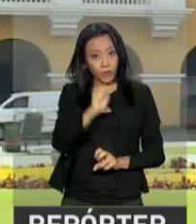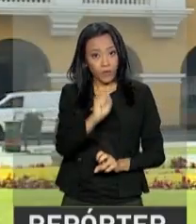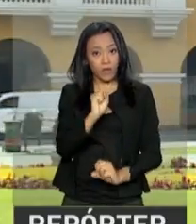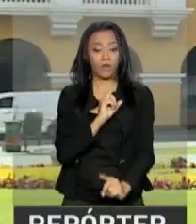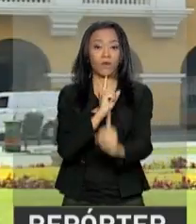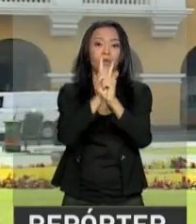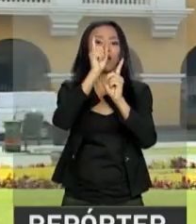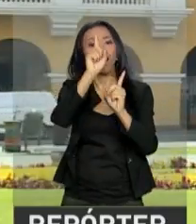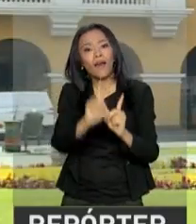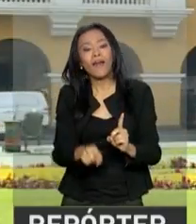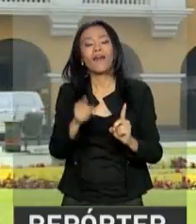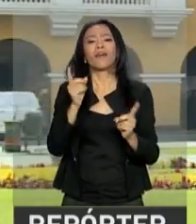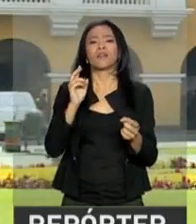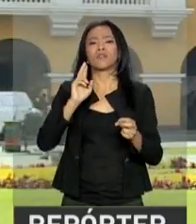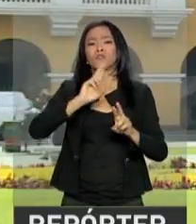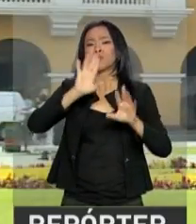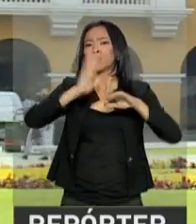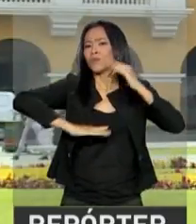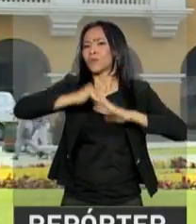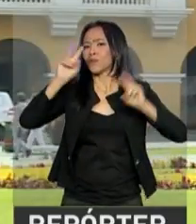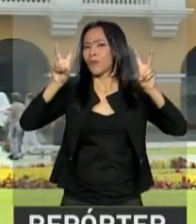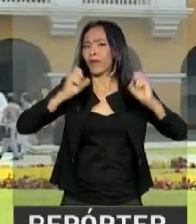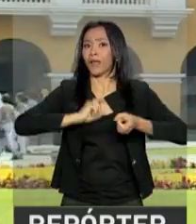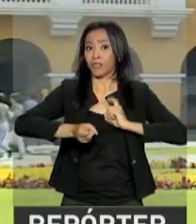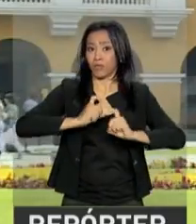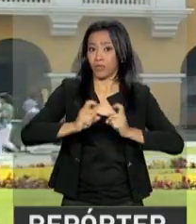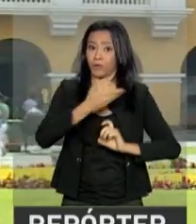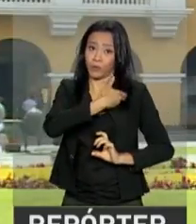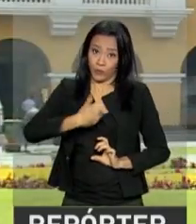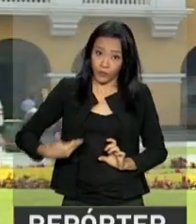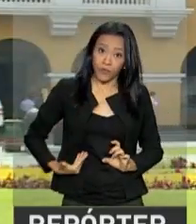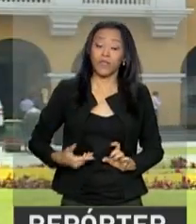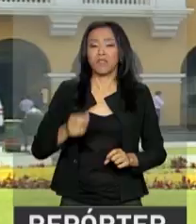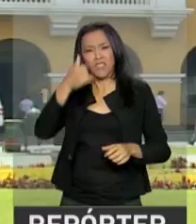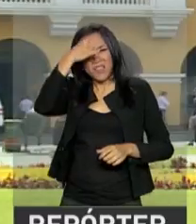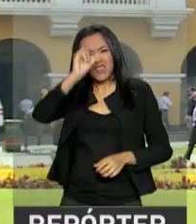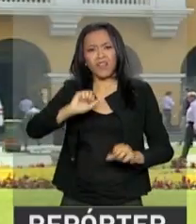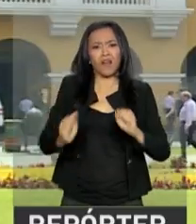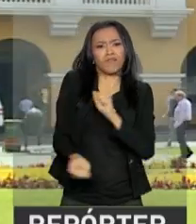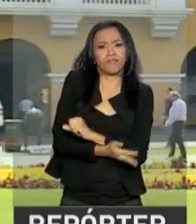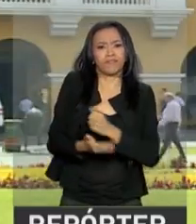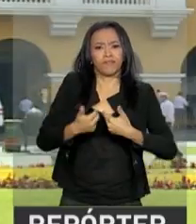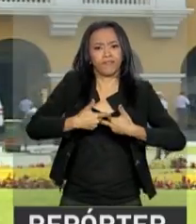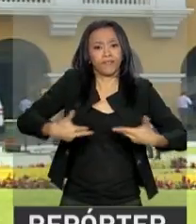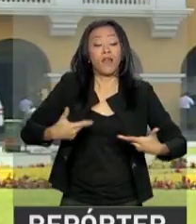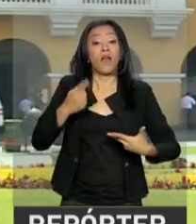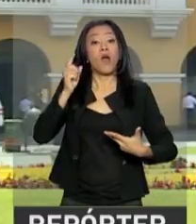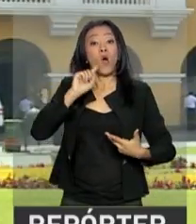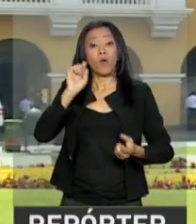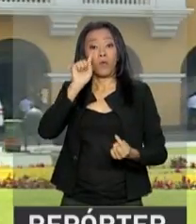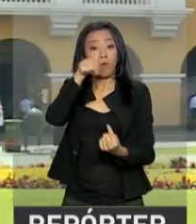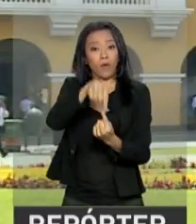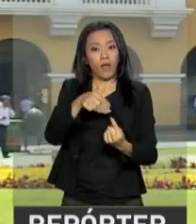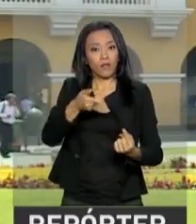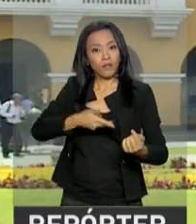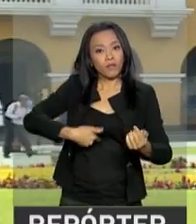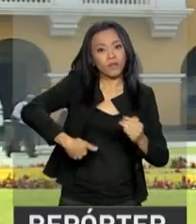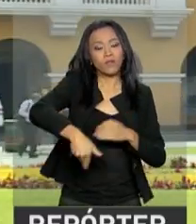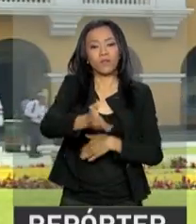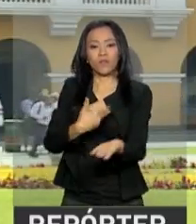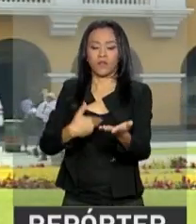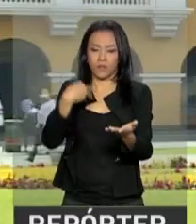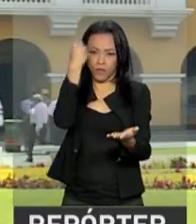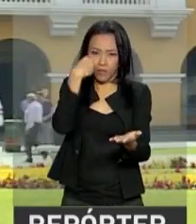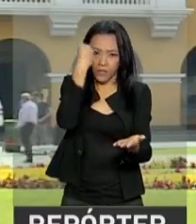contra a corrupção a meta é que os países troquem experiências bem sucedidas como por exemplo